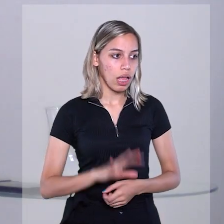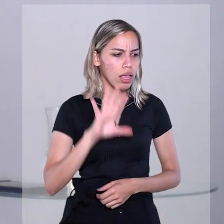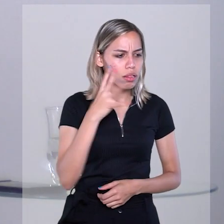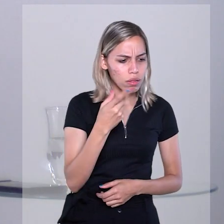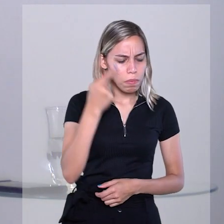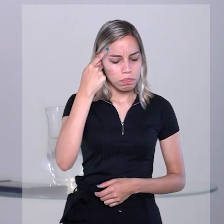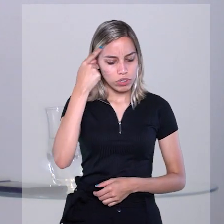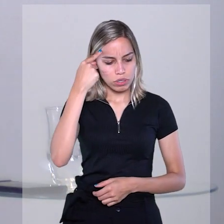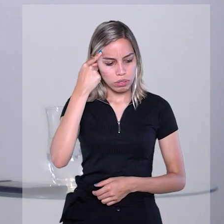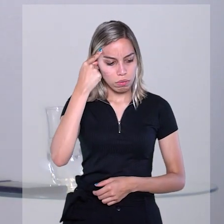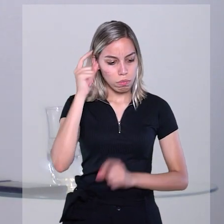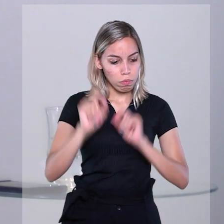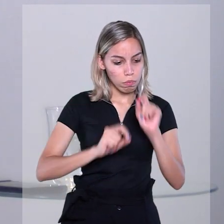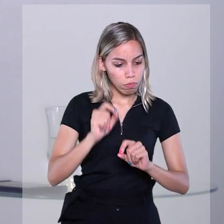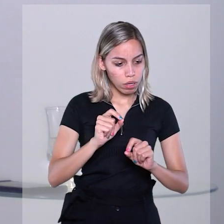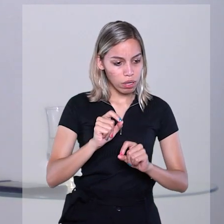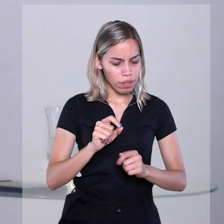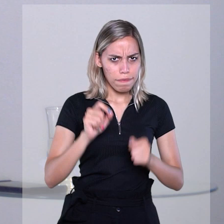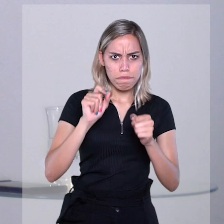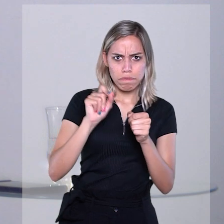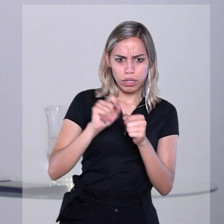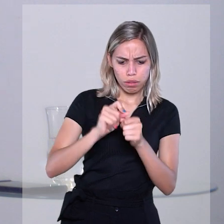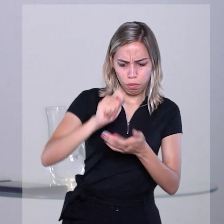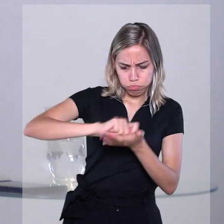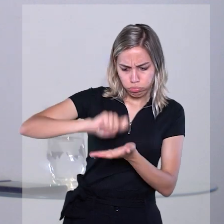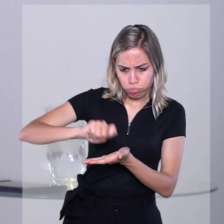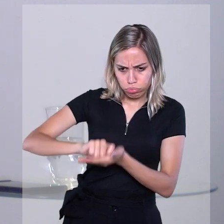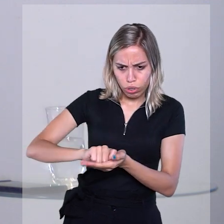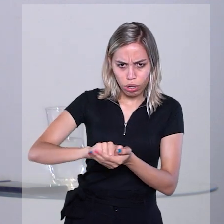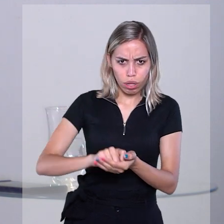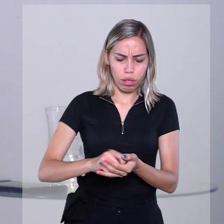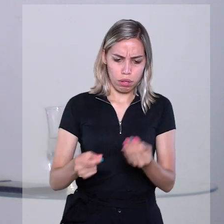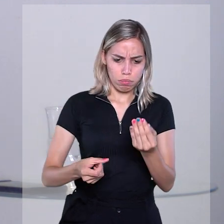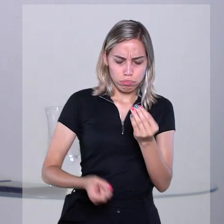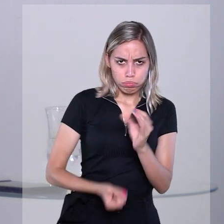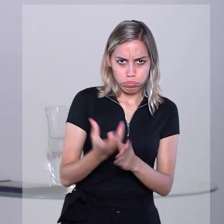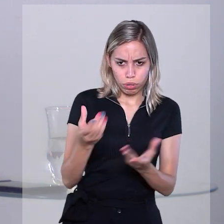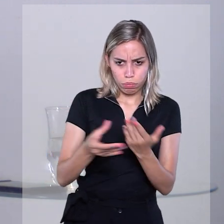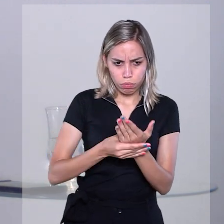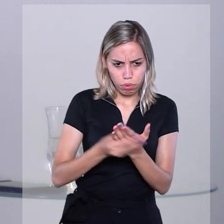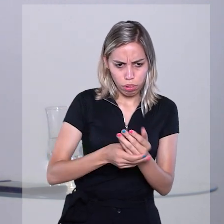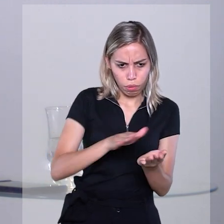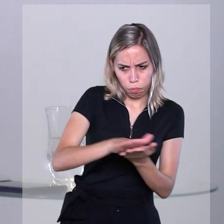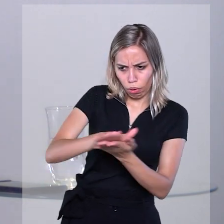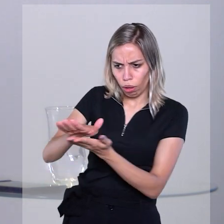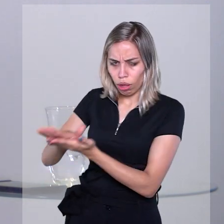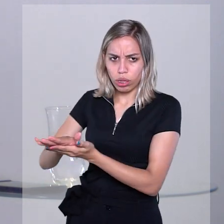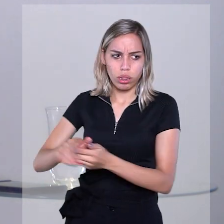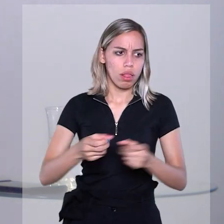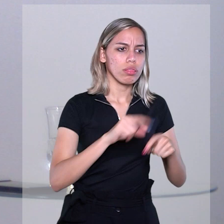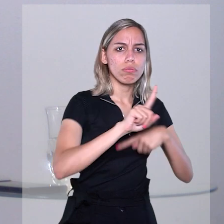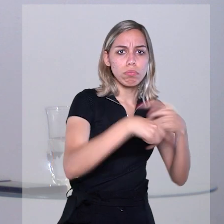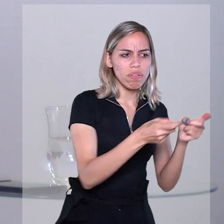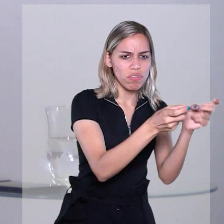as rédeas da sua própria edição e vendia os livros, publicava os livros, imprimia, saía vendendo pelo meio da